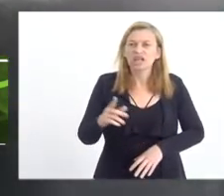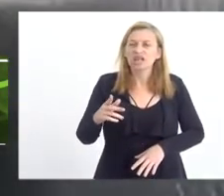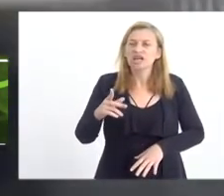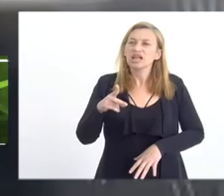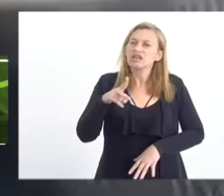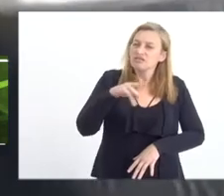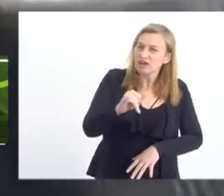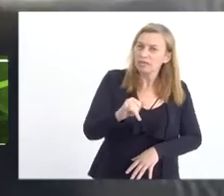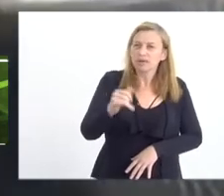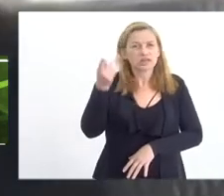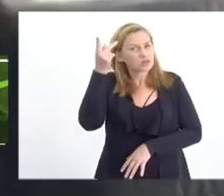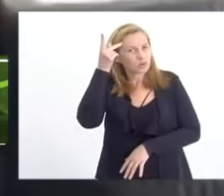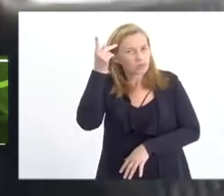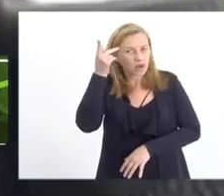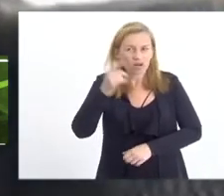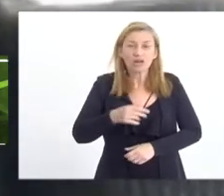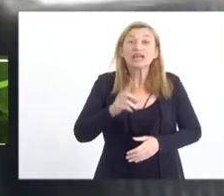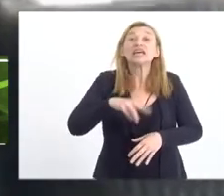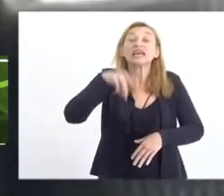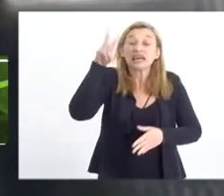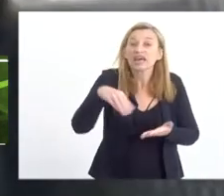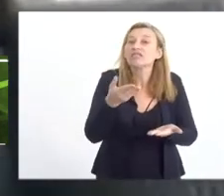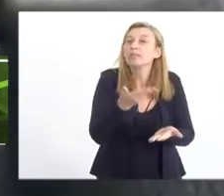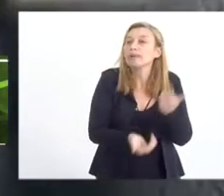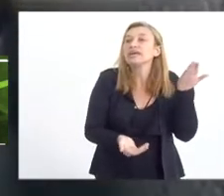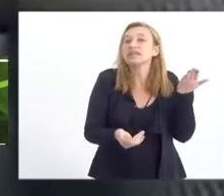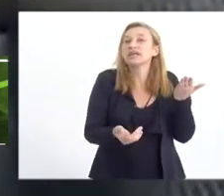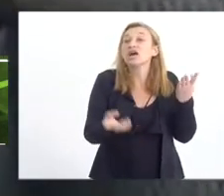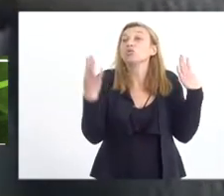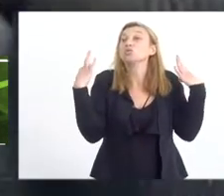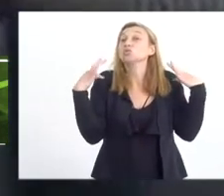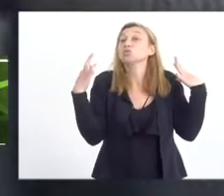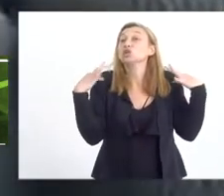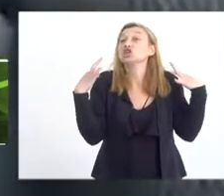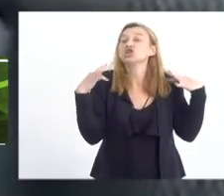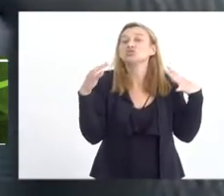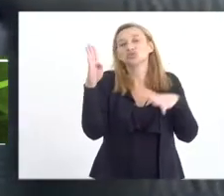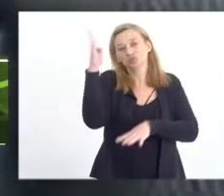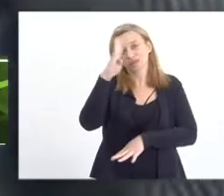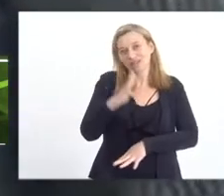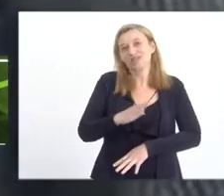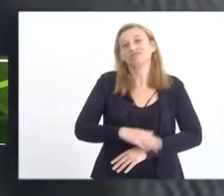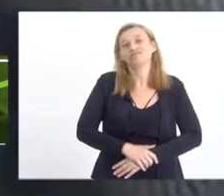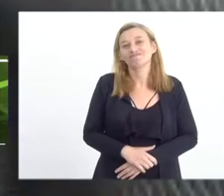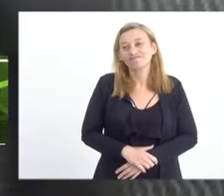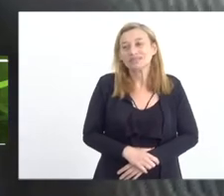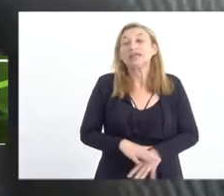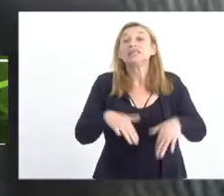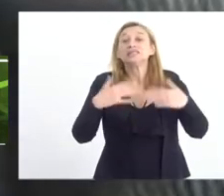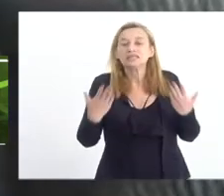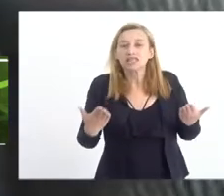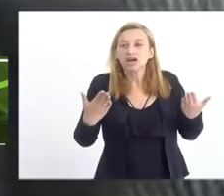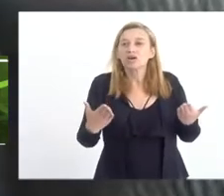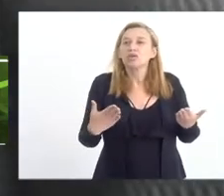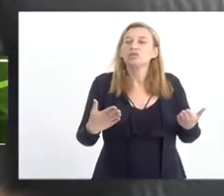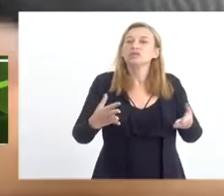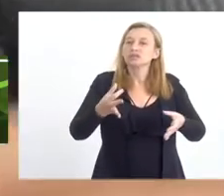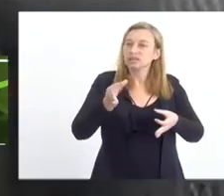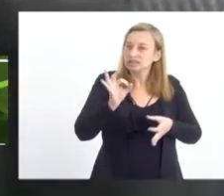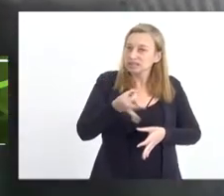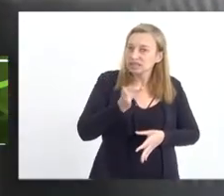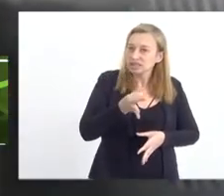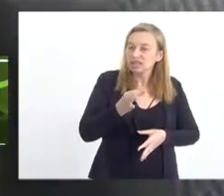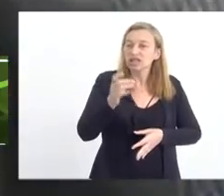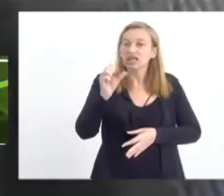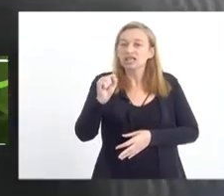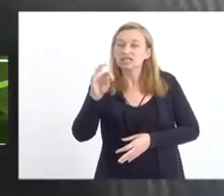ir para São Paulo. Quem vai perder com isso é o turismo do Brasil. Então, essa justificativa de que o